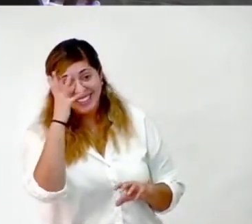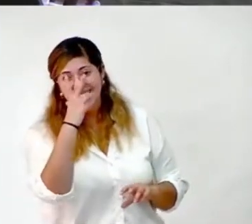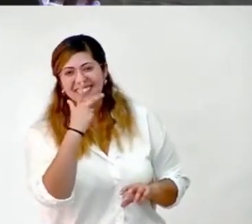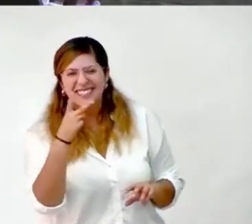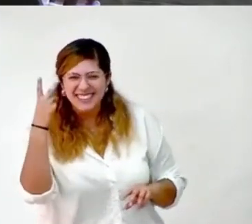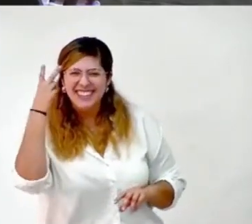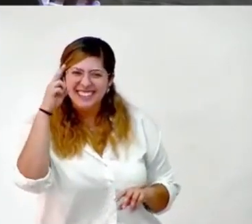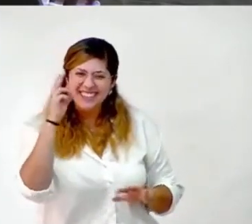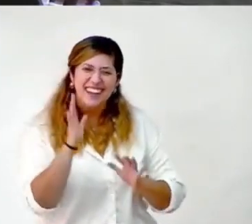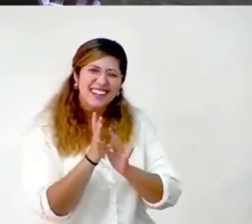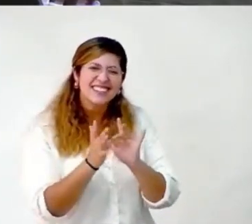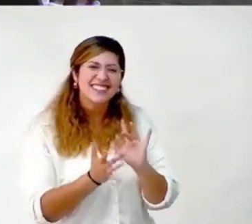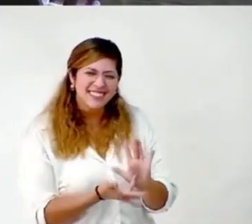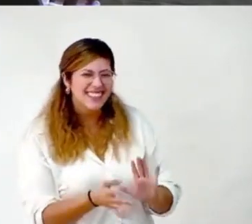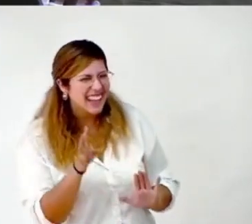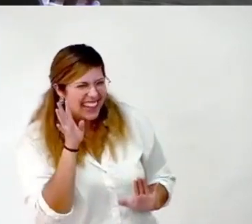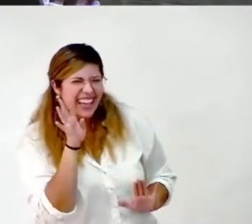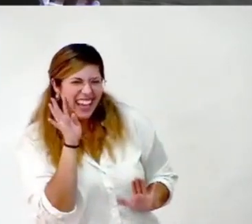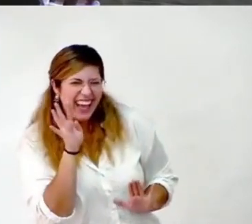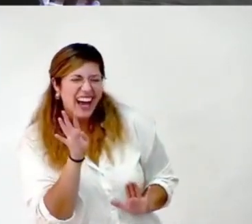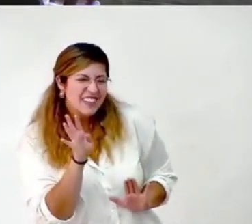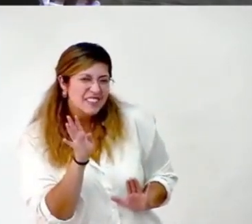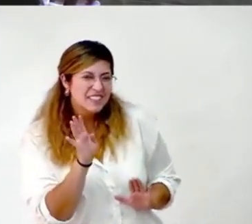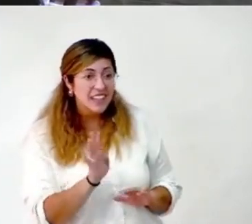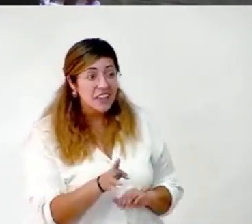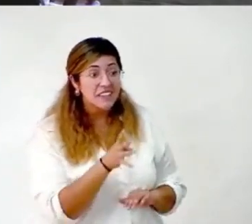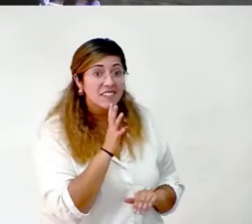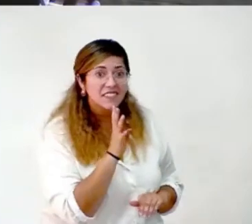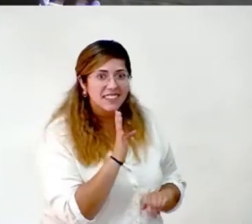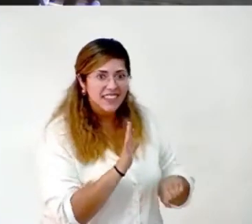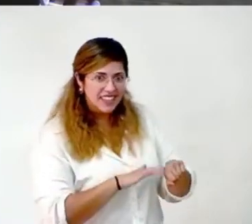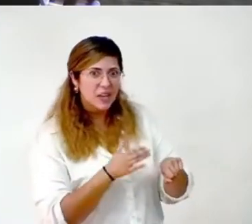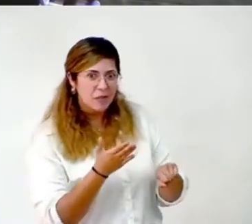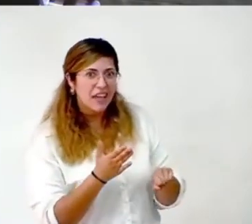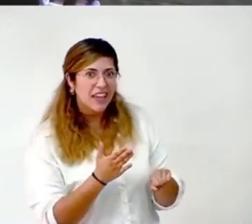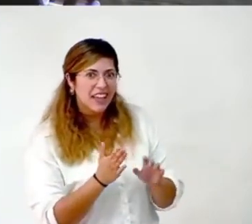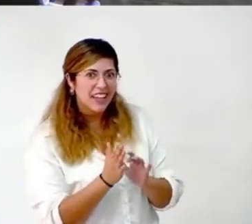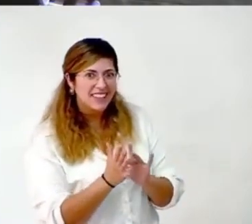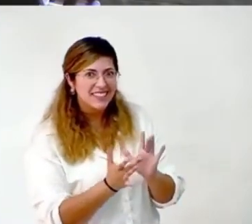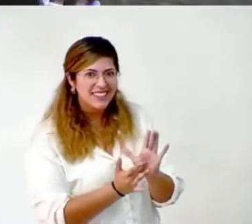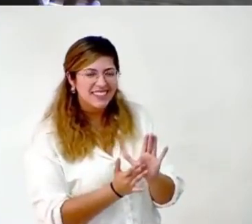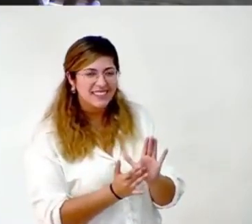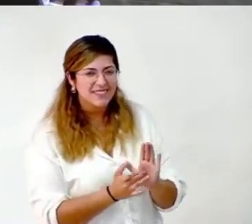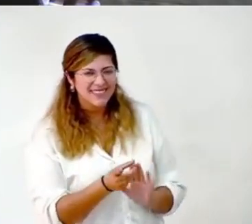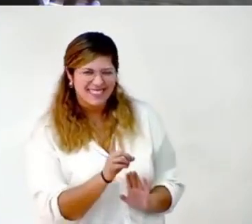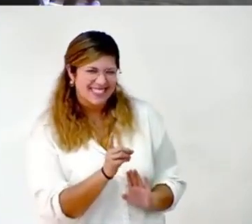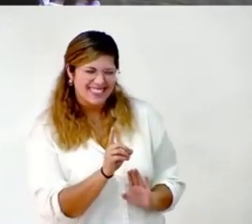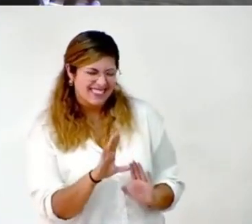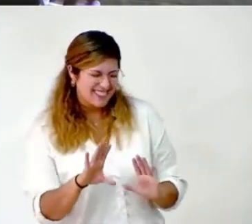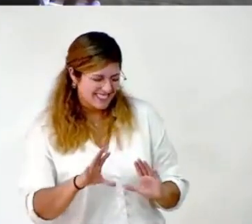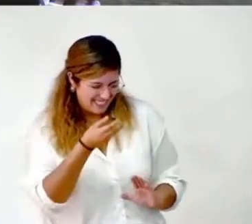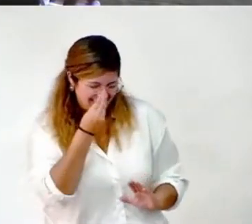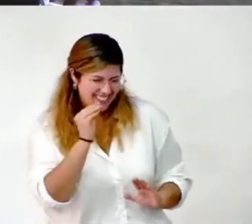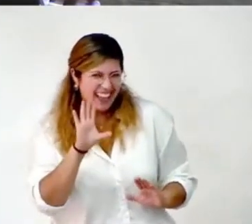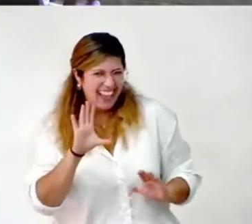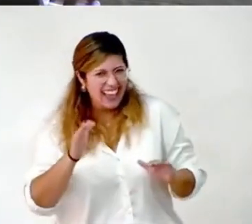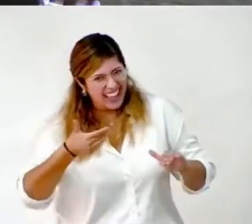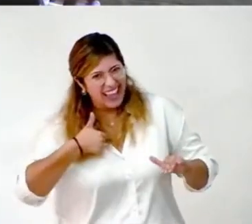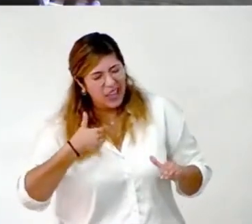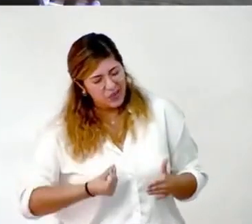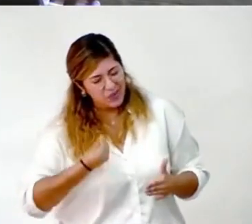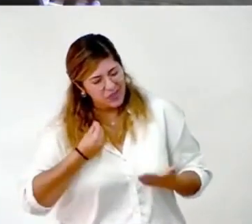meu. A igreja longe de mim e eu vivendo a minha própria vida. Eis o